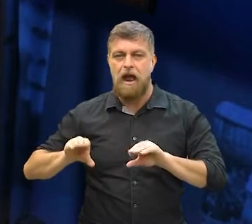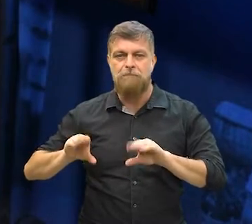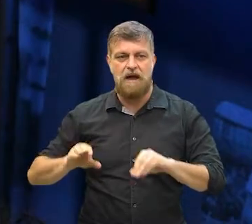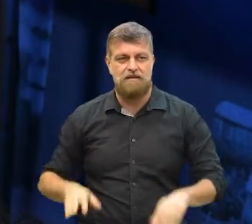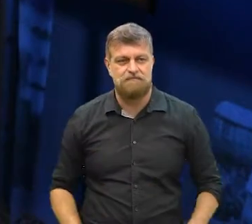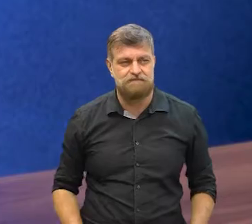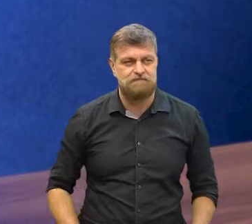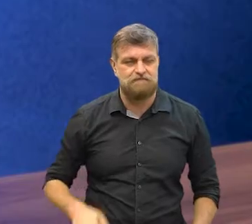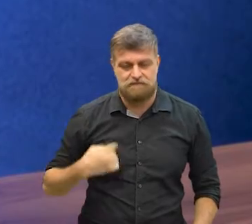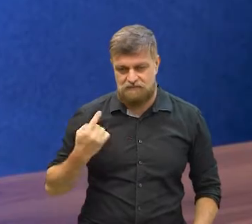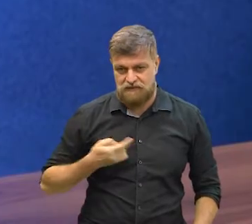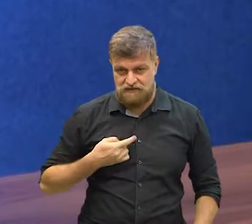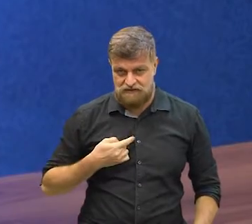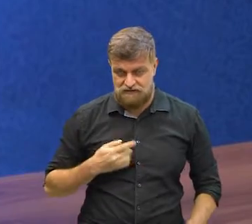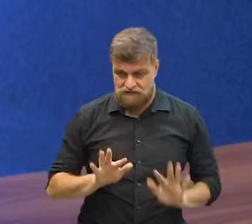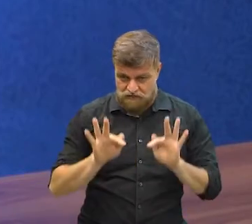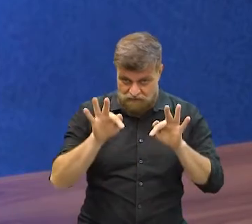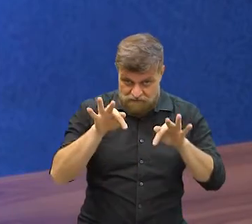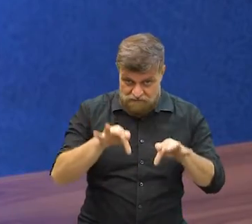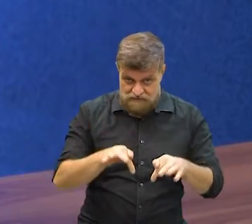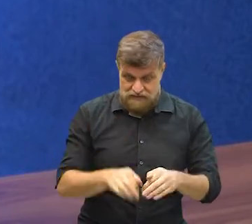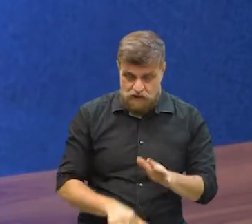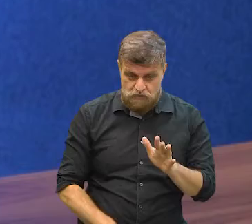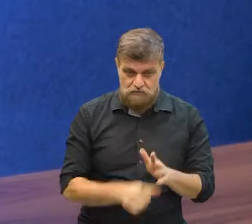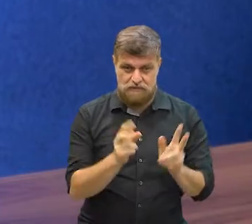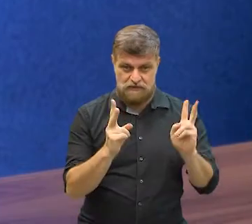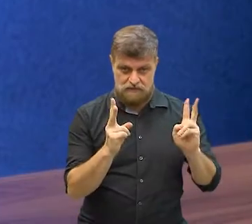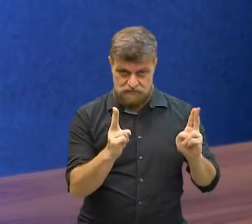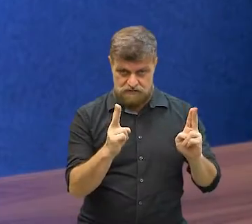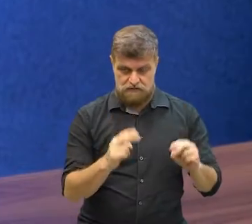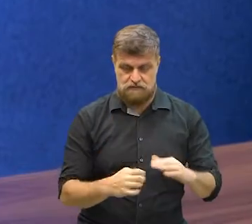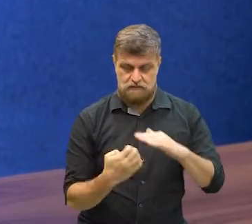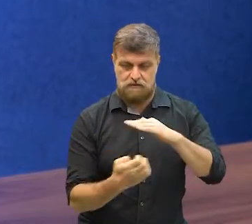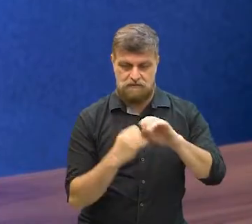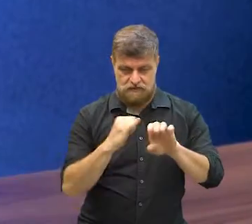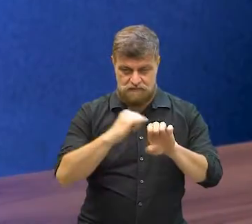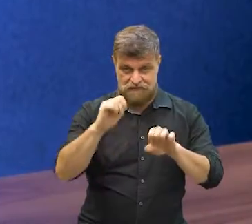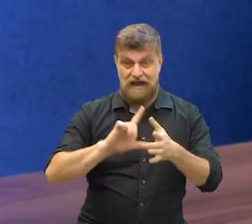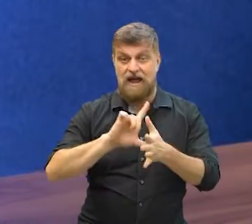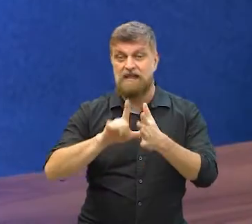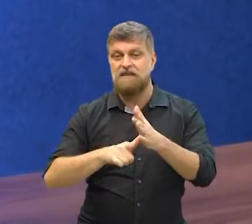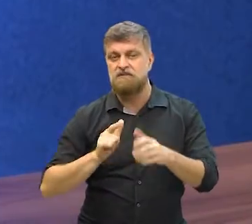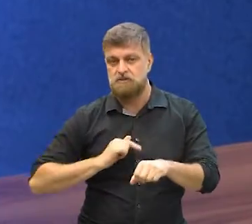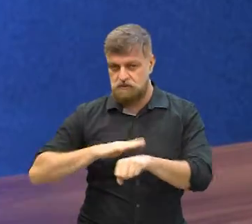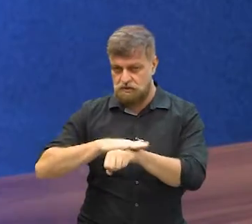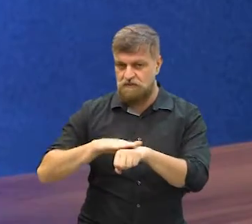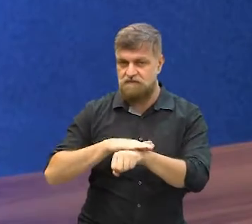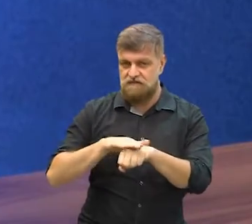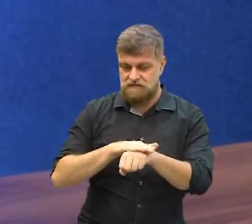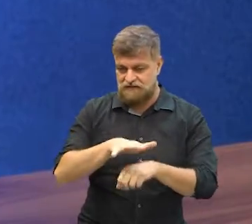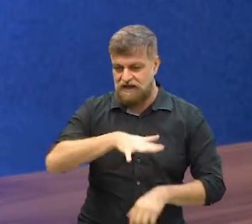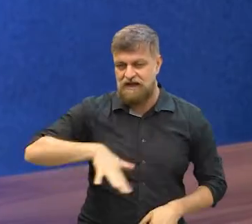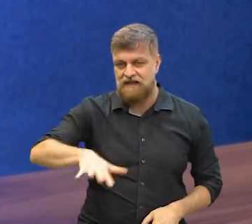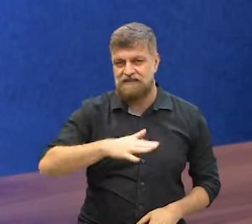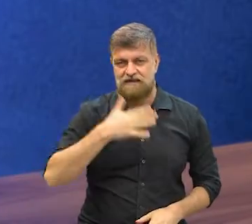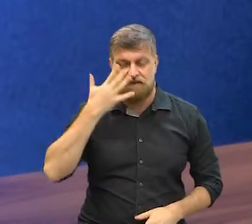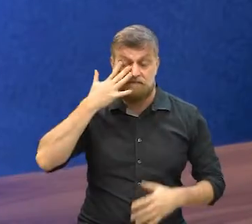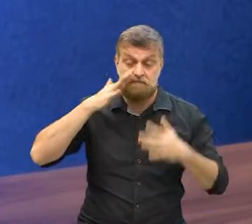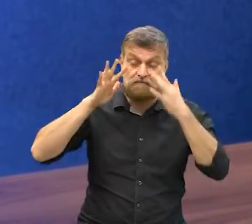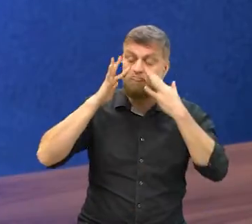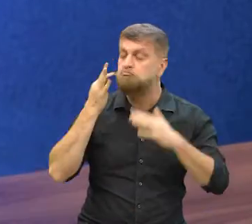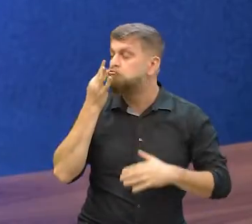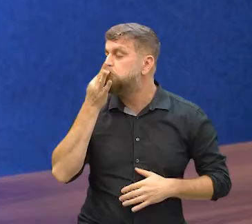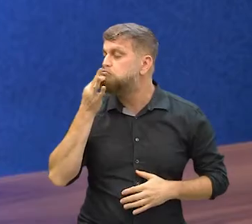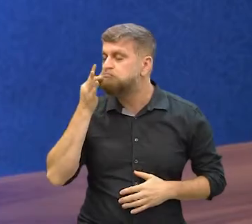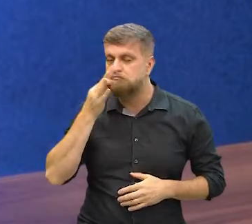Tá certo. Então, gente, assim a gente encerra esse primeiro bloco do Ser Empreendedor. No próximo bloco, a gente continua falando de